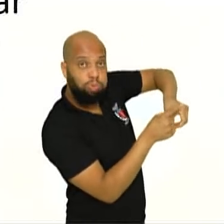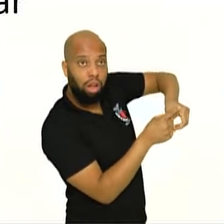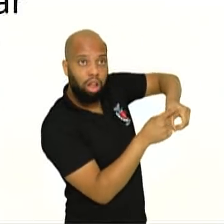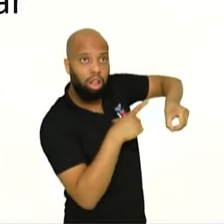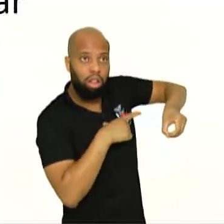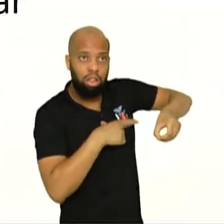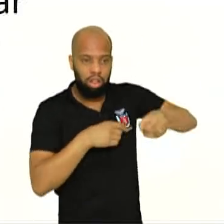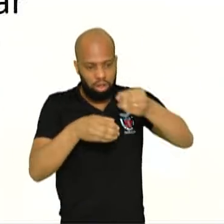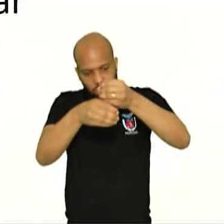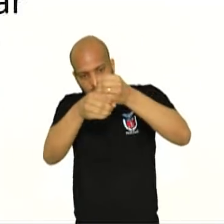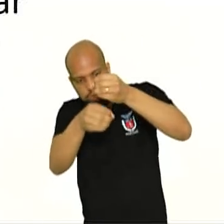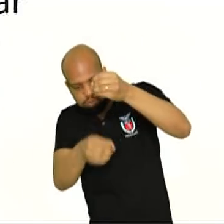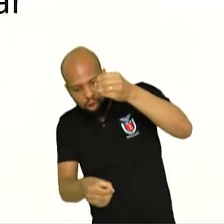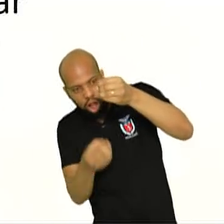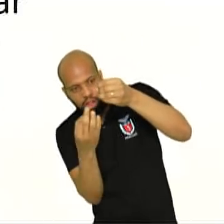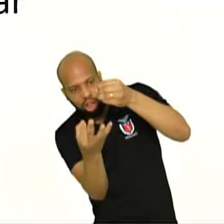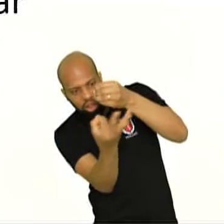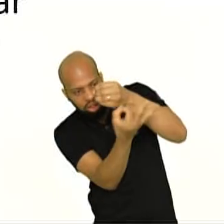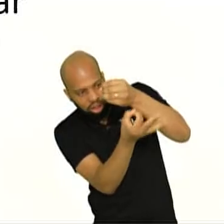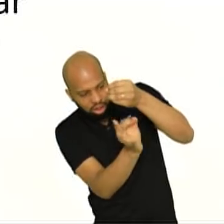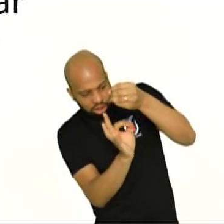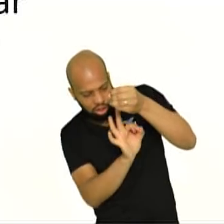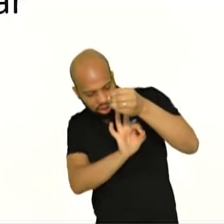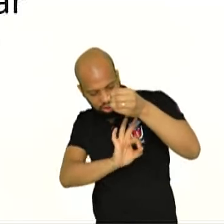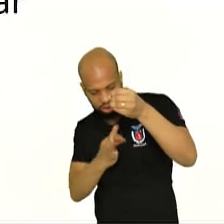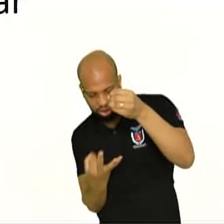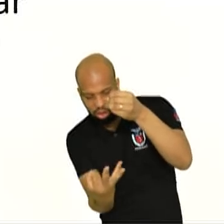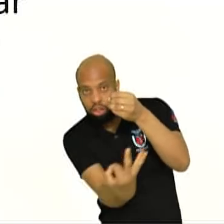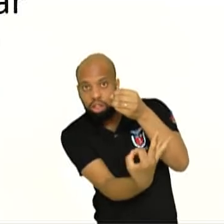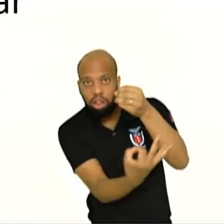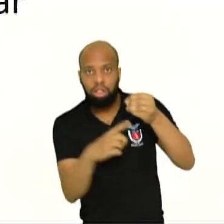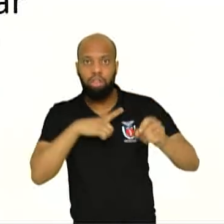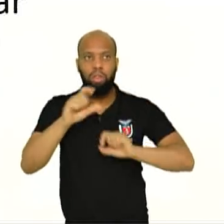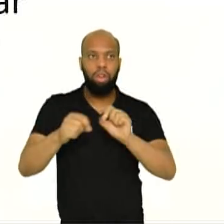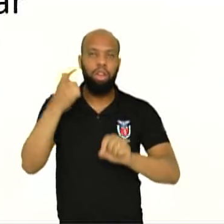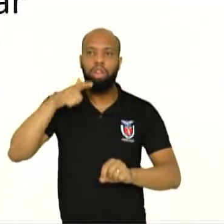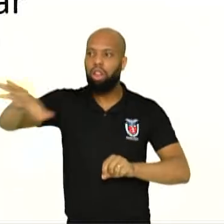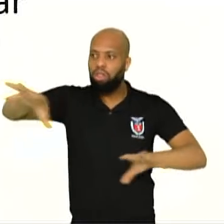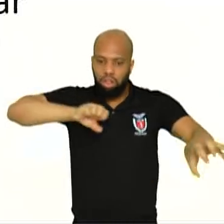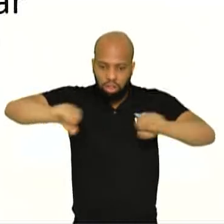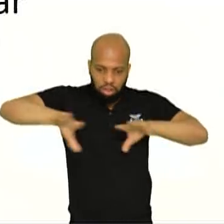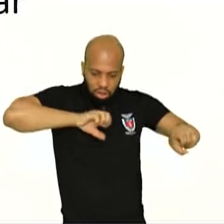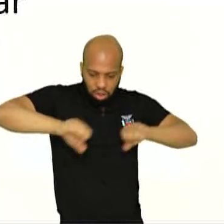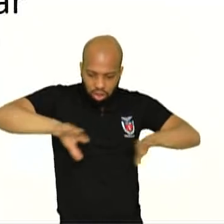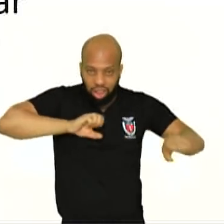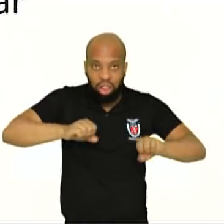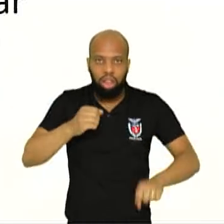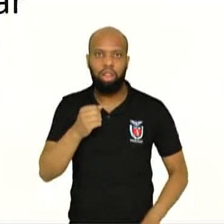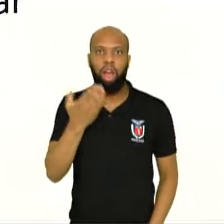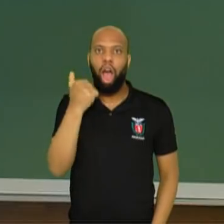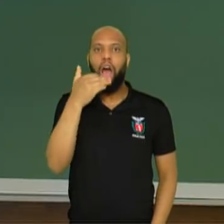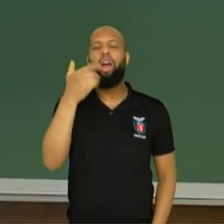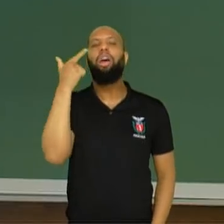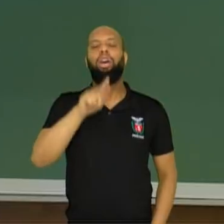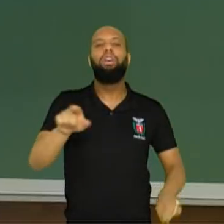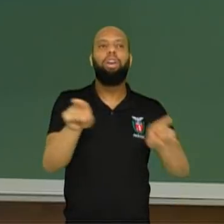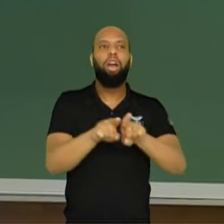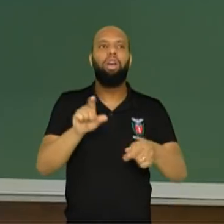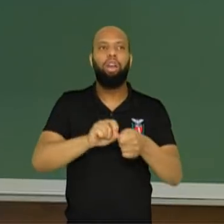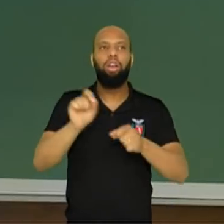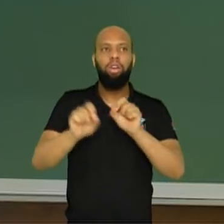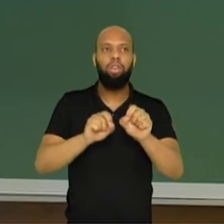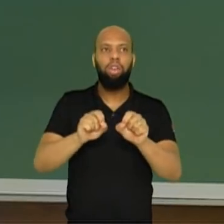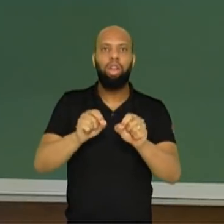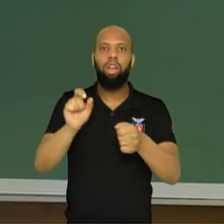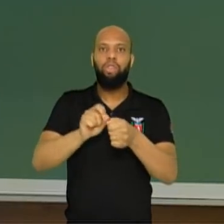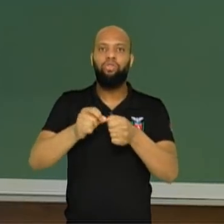dela cheio de poros. Por esses poros, ela absorve a água para obter alimento e ela também realiza as